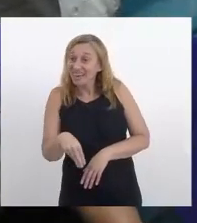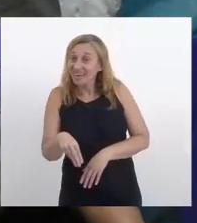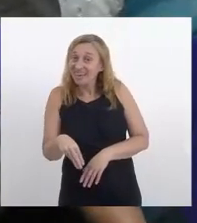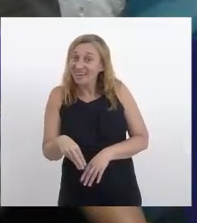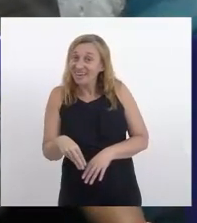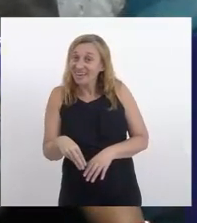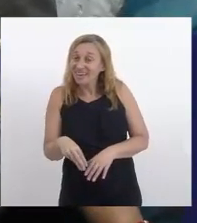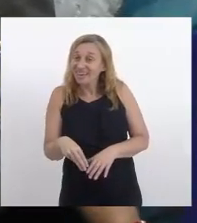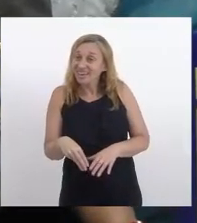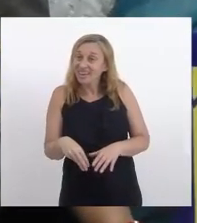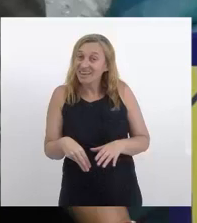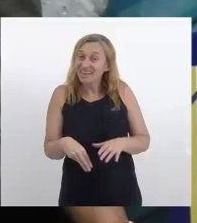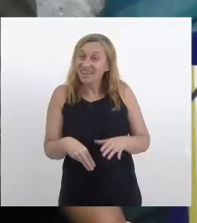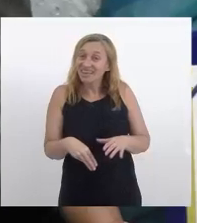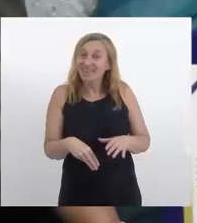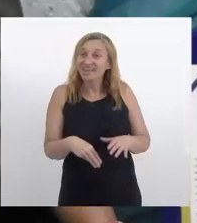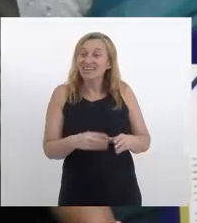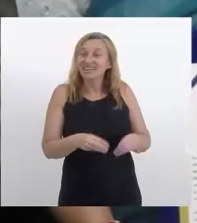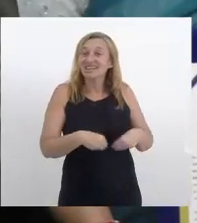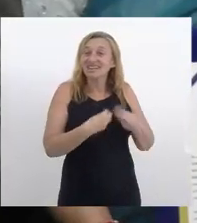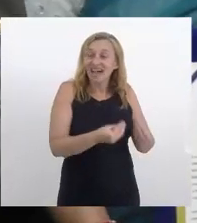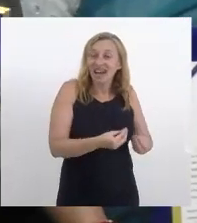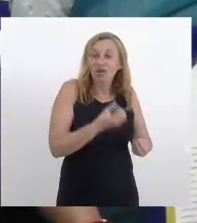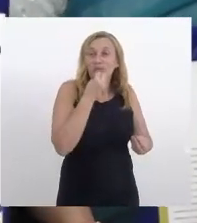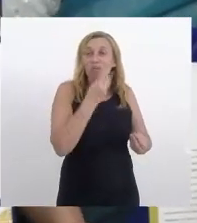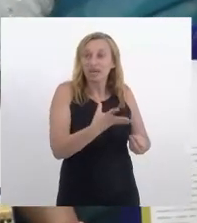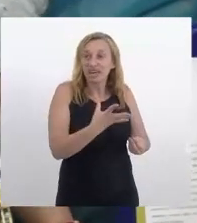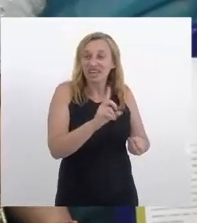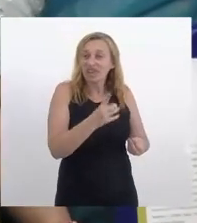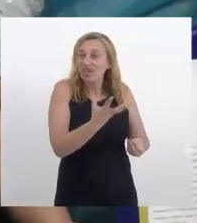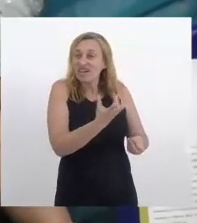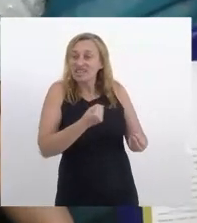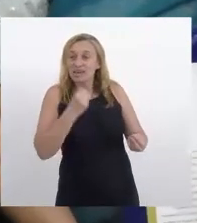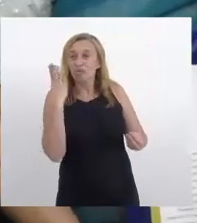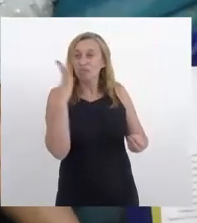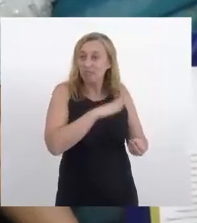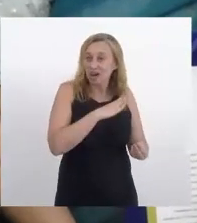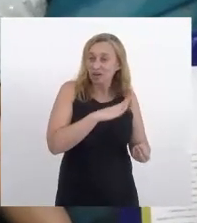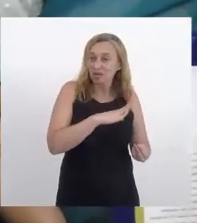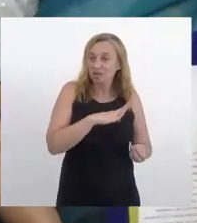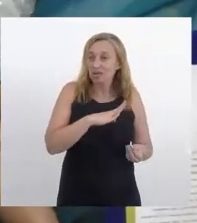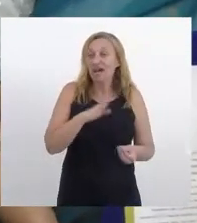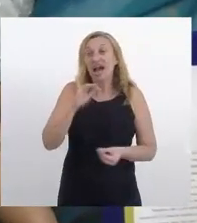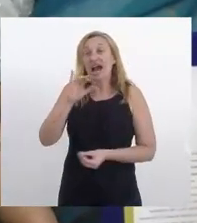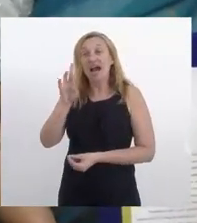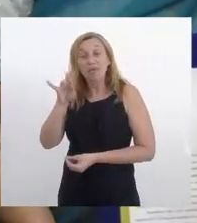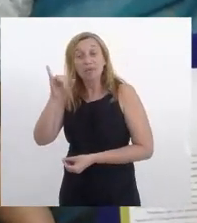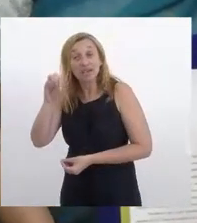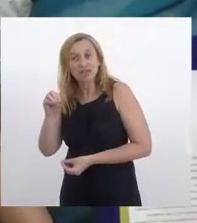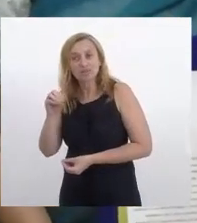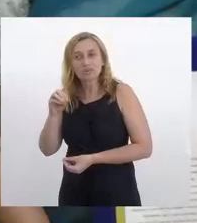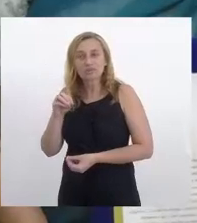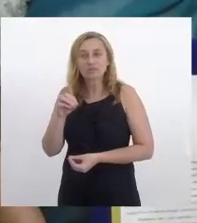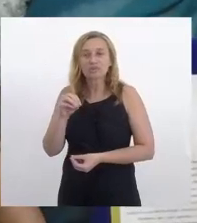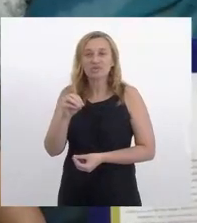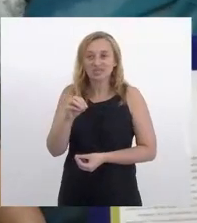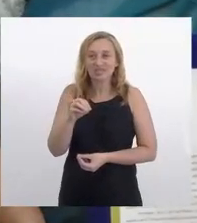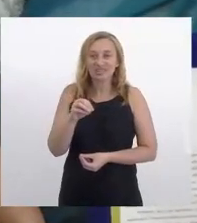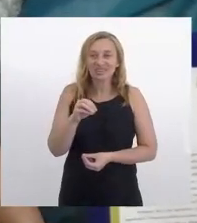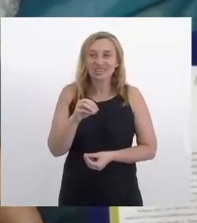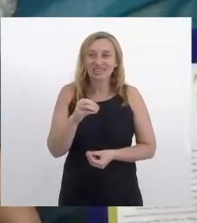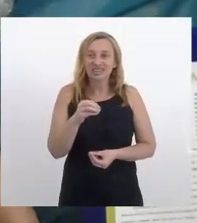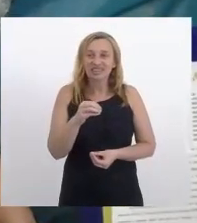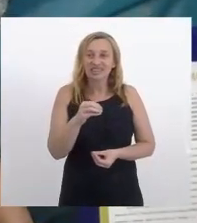tamareiras não colhe tâmaras. O Rabino Sobel plantou tamareiras. Nós estamos